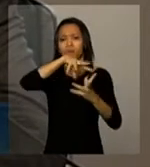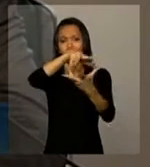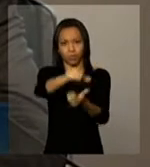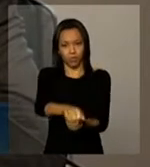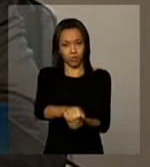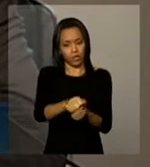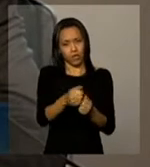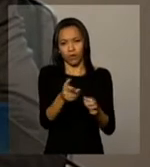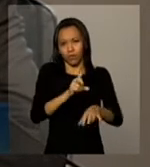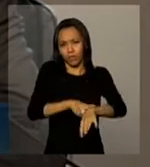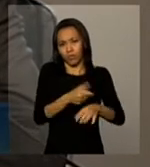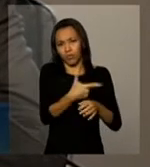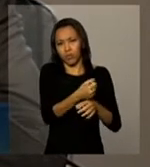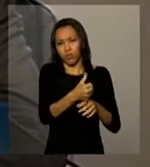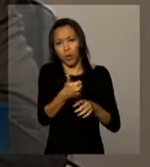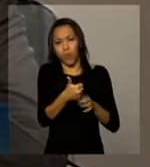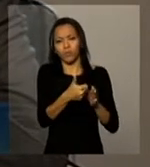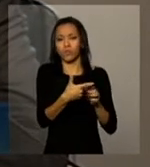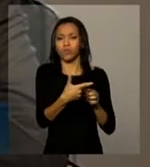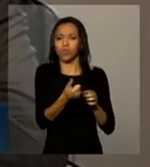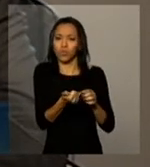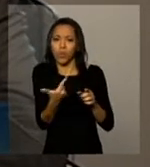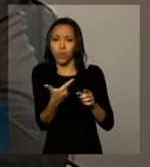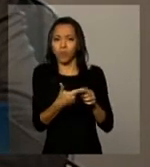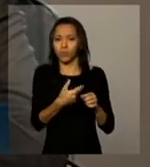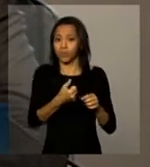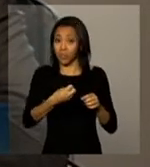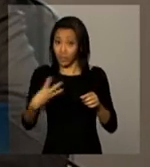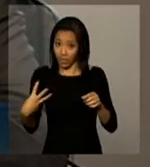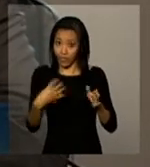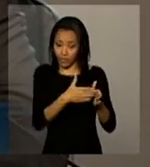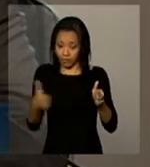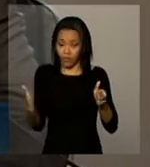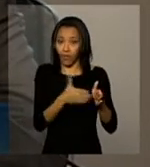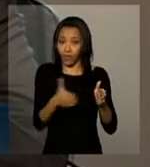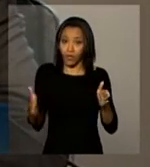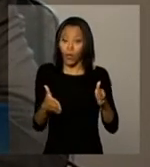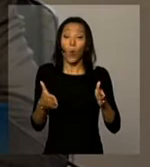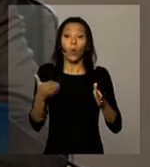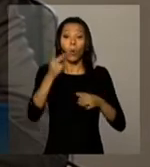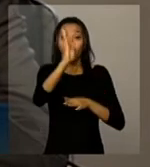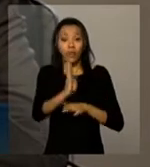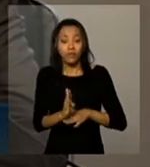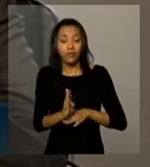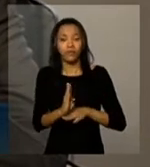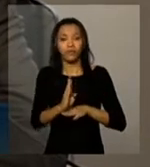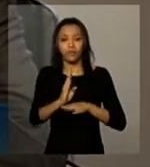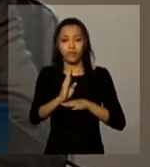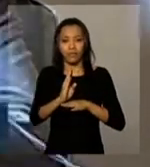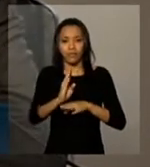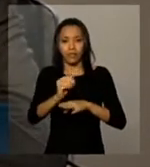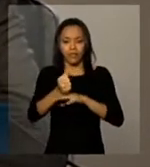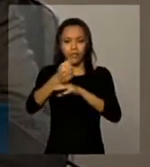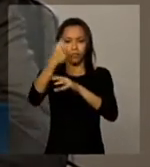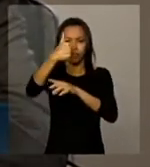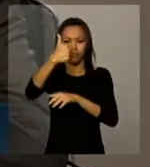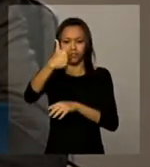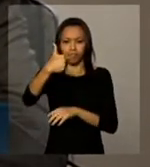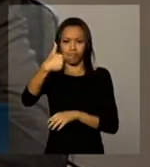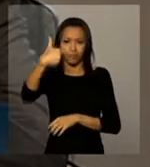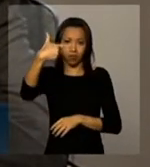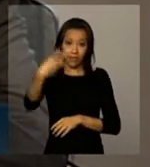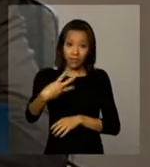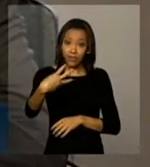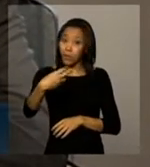Entre 2011, 2012 e 2013, o Brasil tem ficado na posição de terceiro, quarto ou